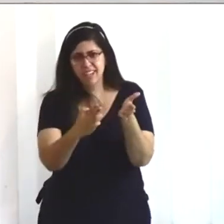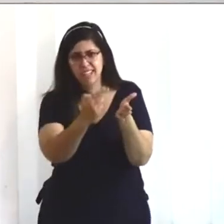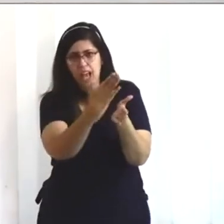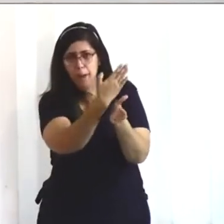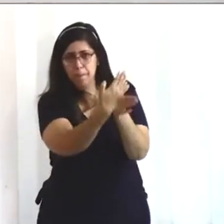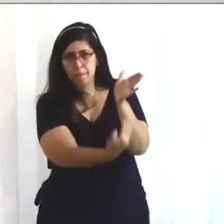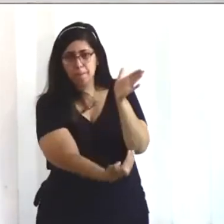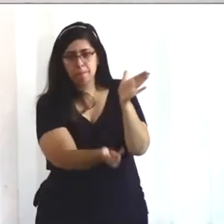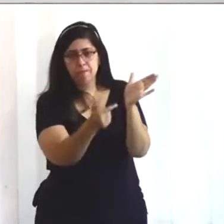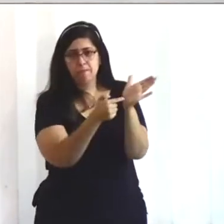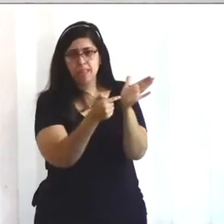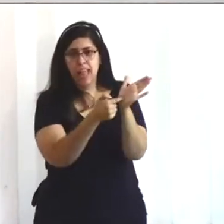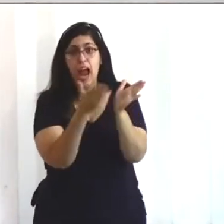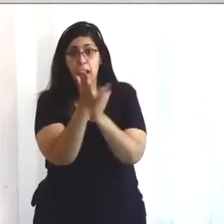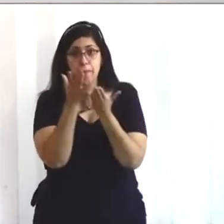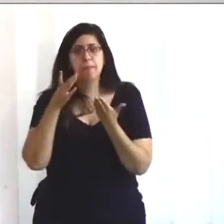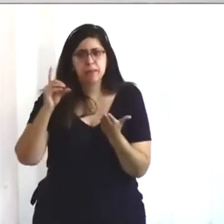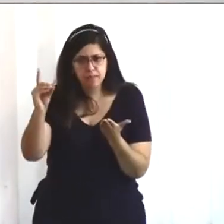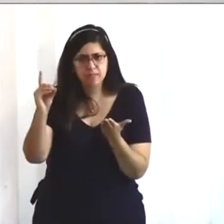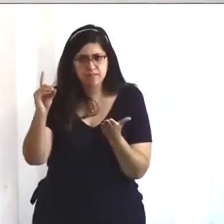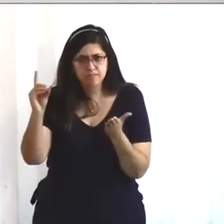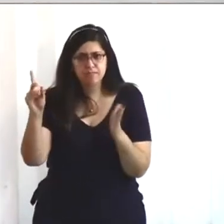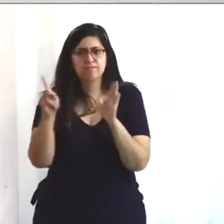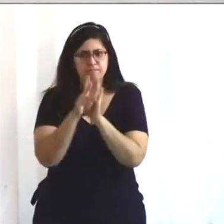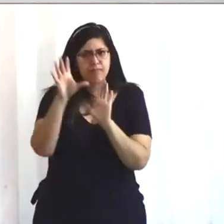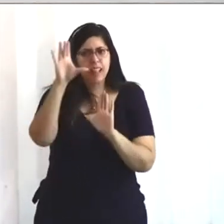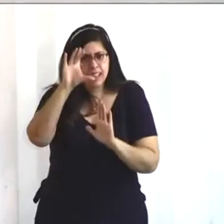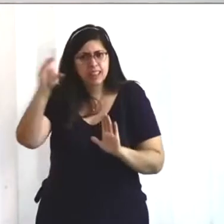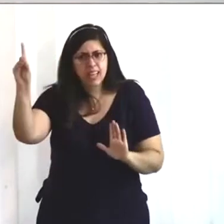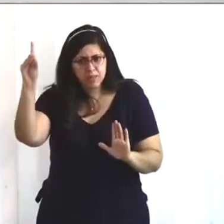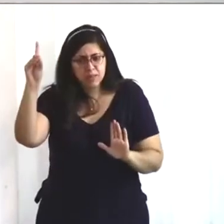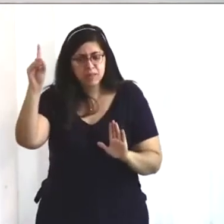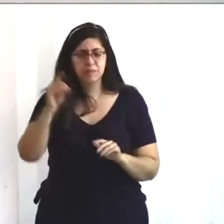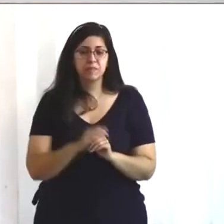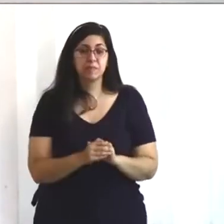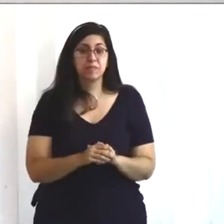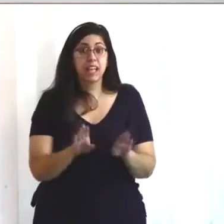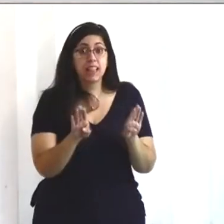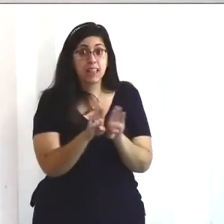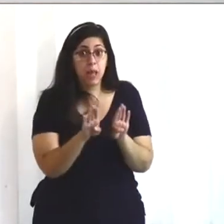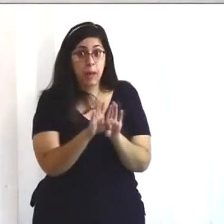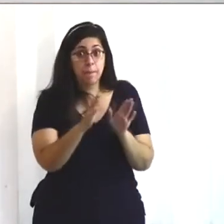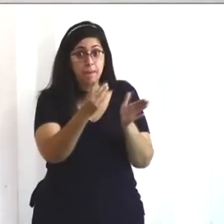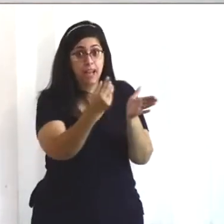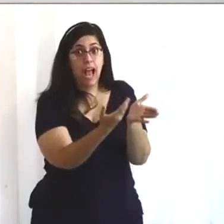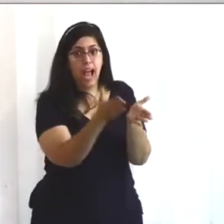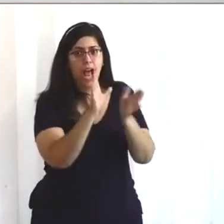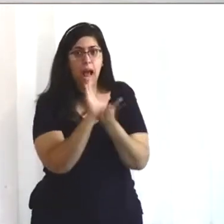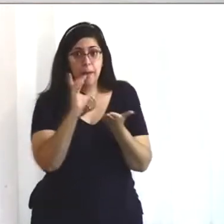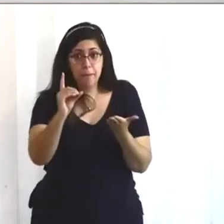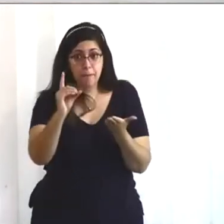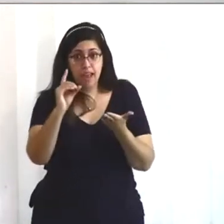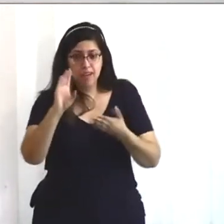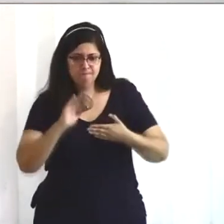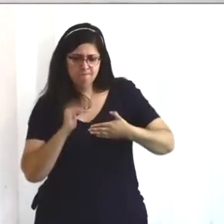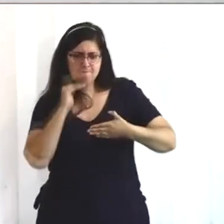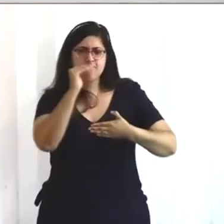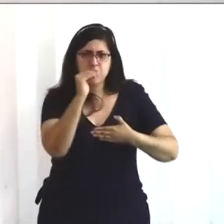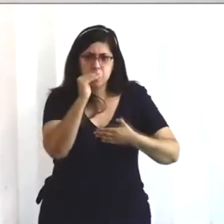a Escritura, a Palavra de Deus, e desenhe uma cruz bem grande em cima da Bíblia, porque a